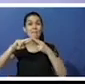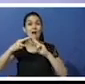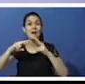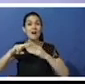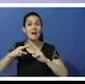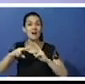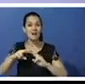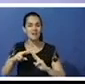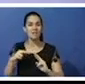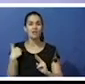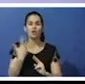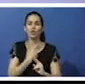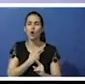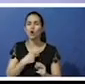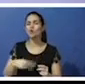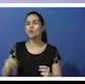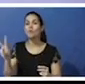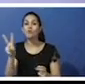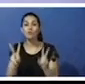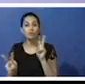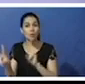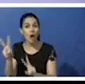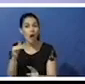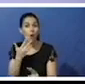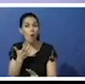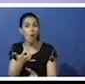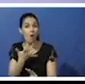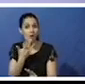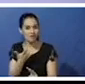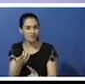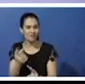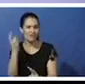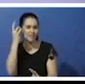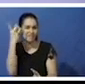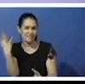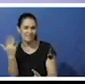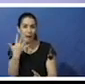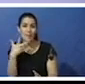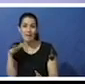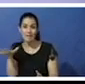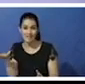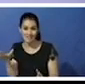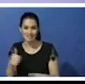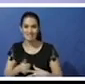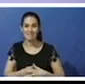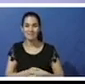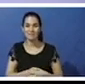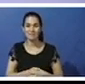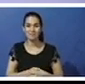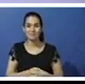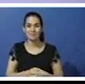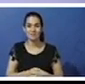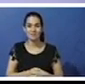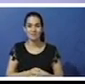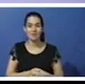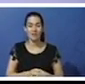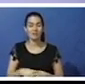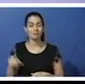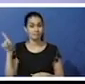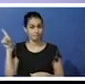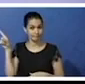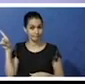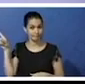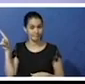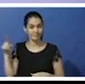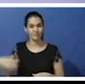pistas visuais também, as cores, tá? Para facilitar para as crianças. Aqui, eu tenho